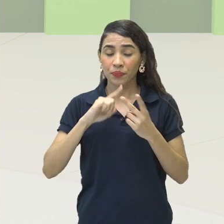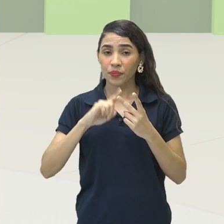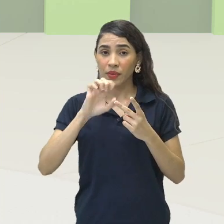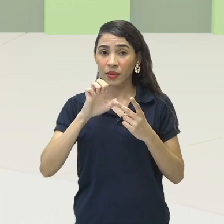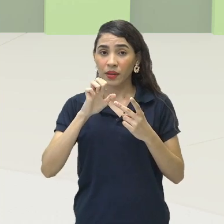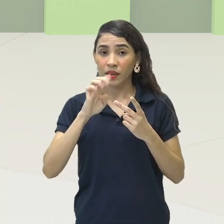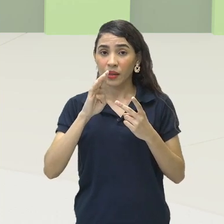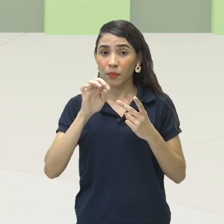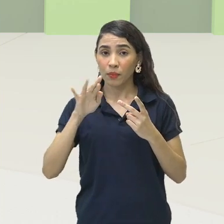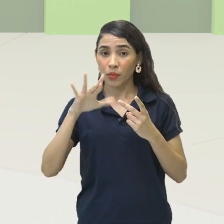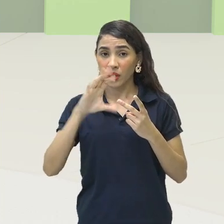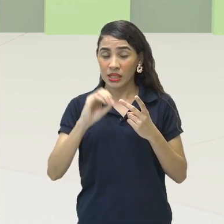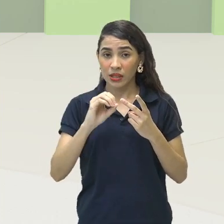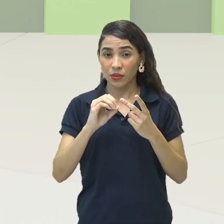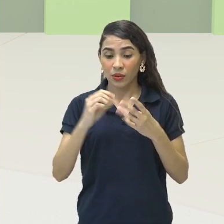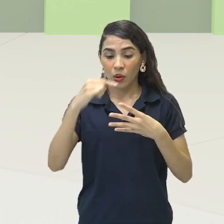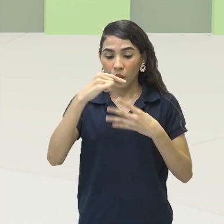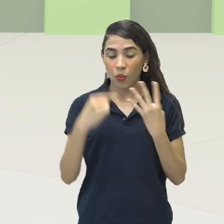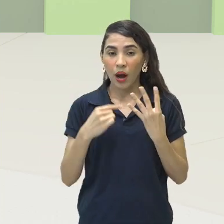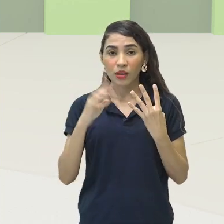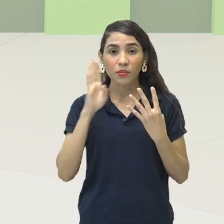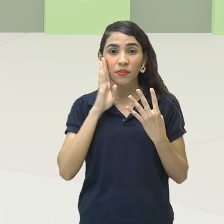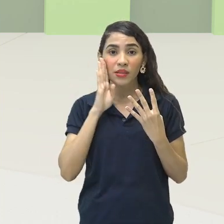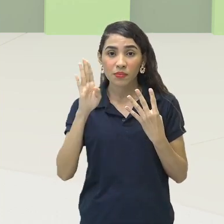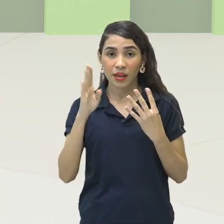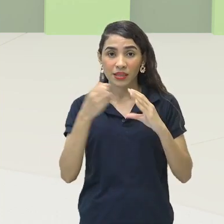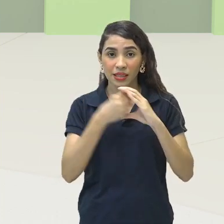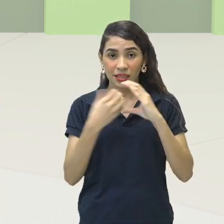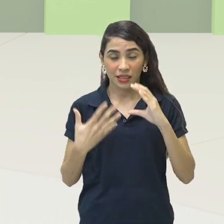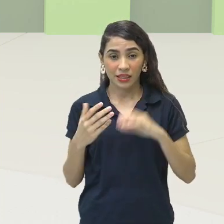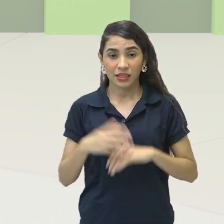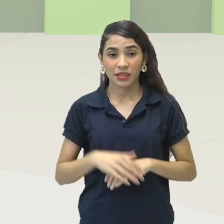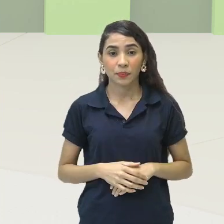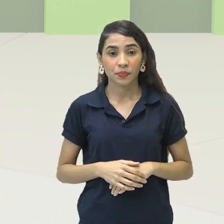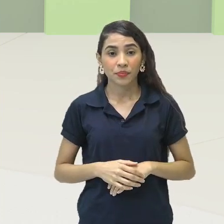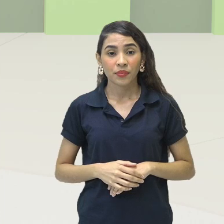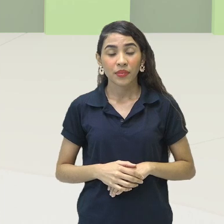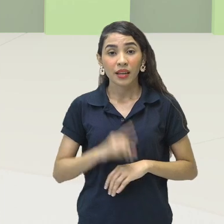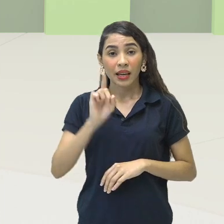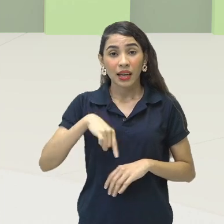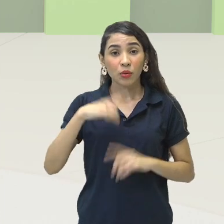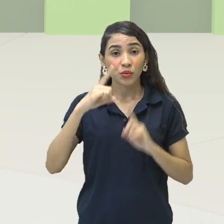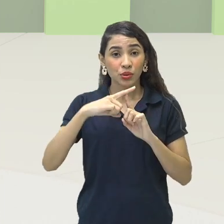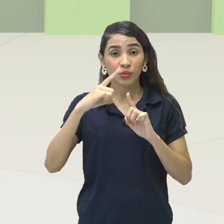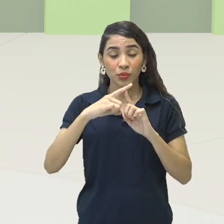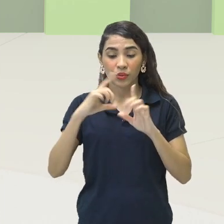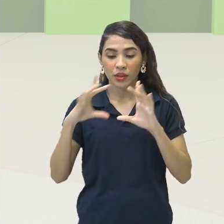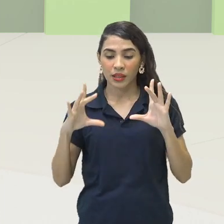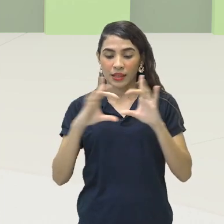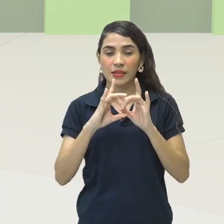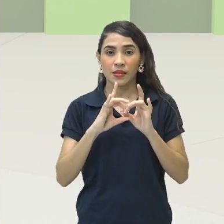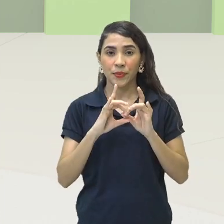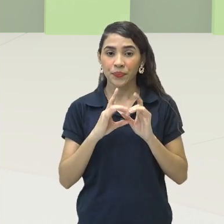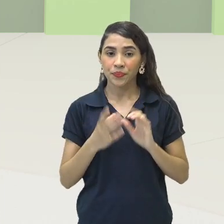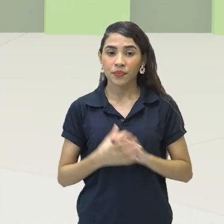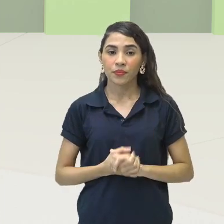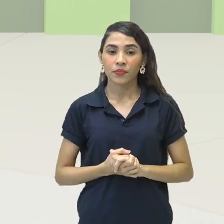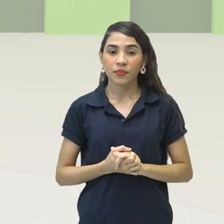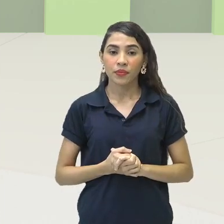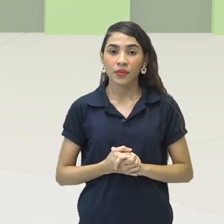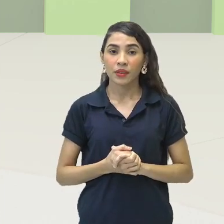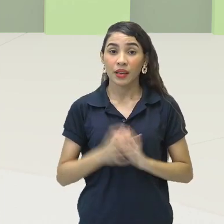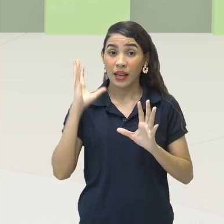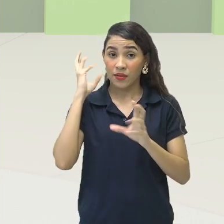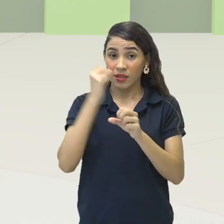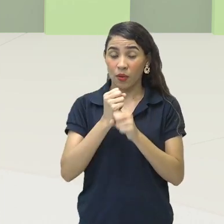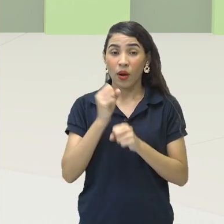ebulição, eles estão ligados a 4 fatores. Esses 4 fatores são os tipos de ligações. Vamos fazer uma